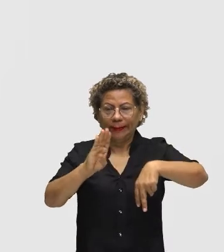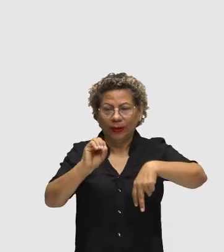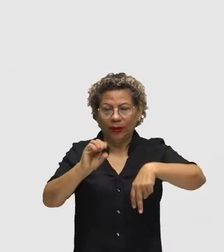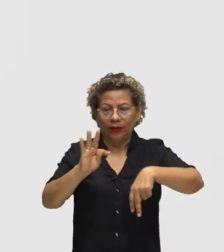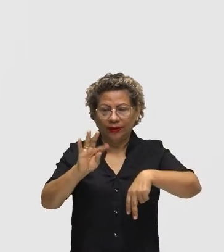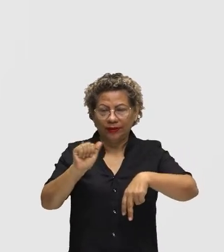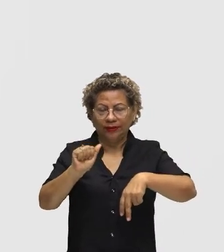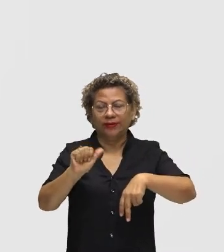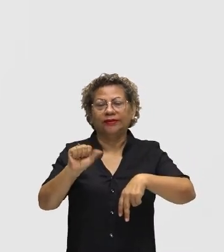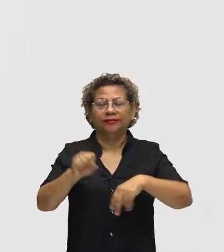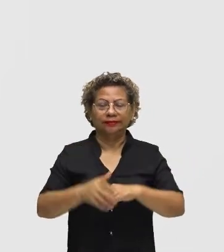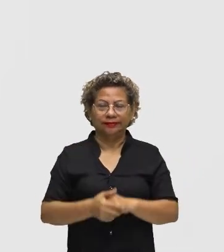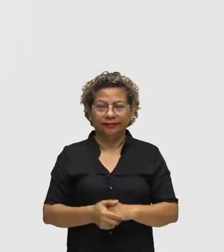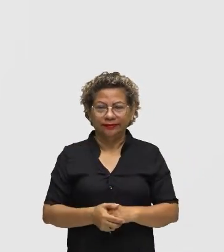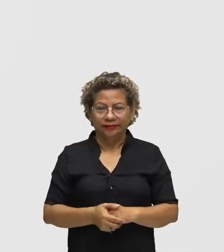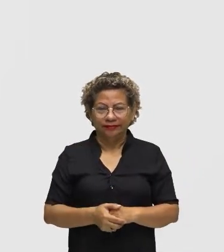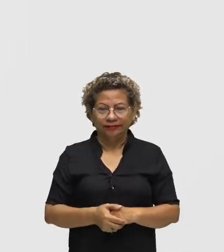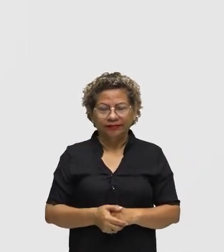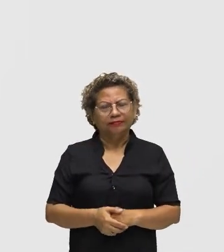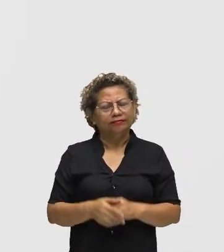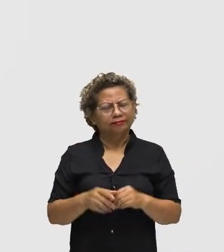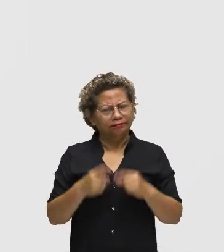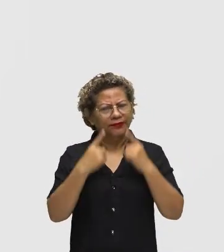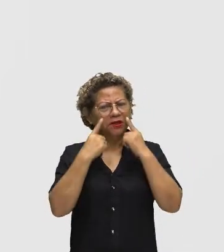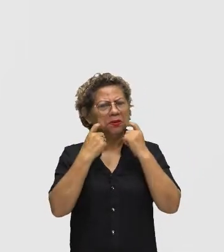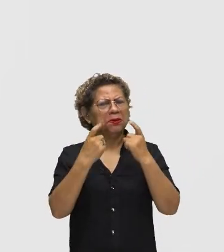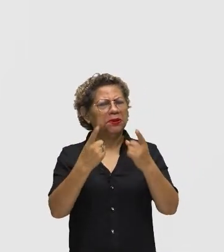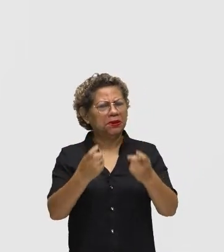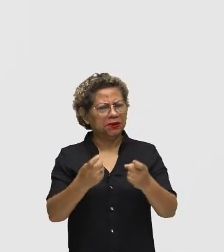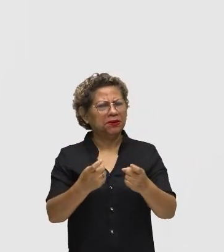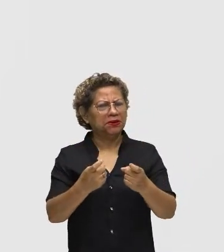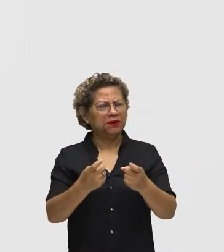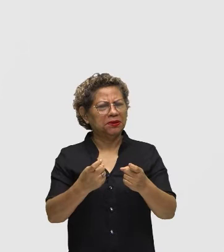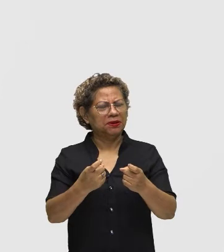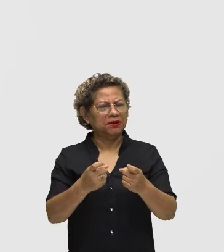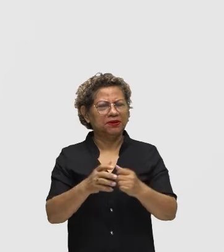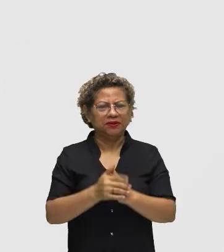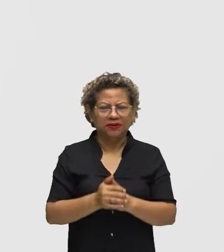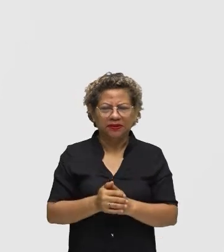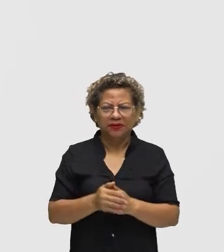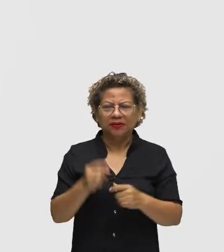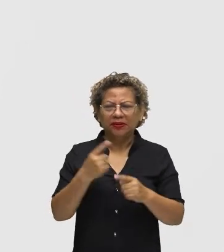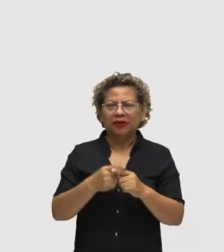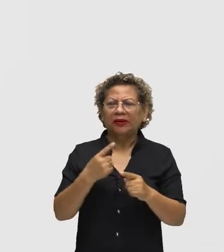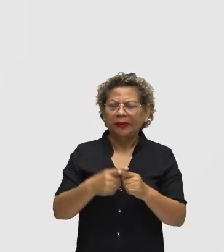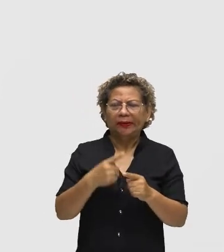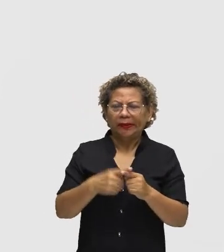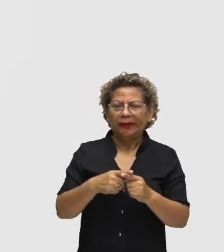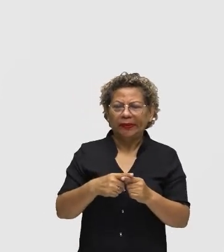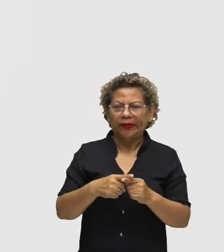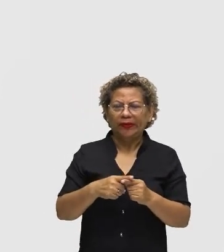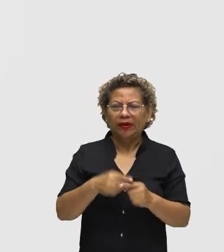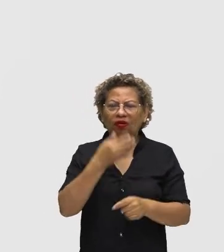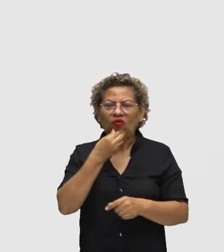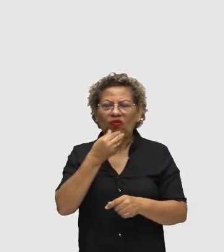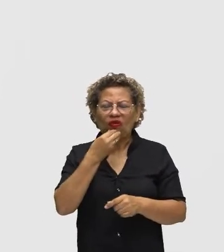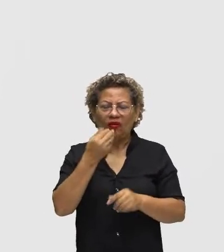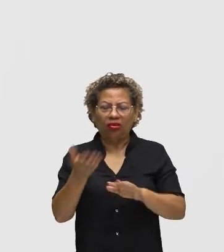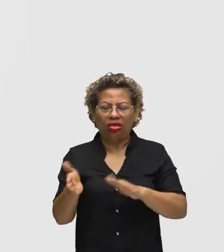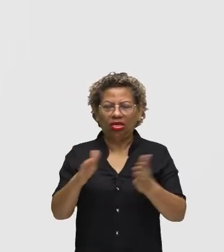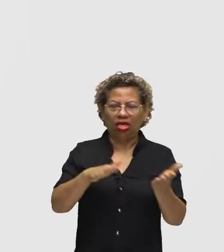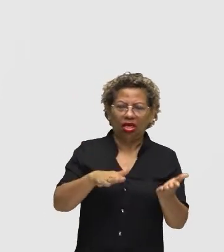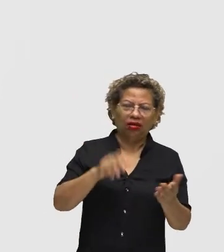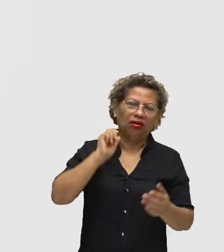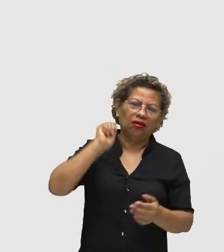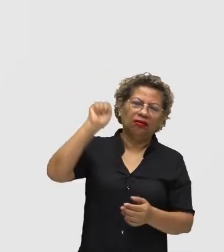e desconhecido. Olha só que interessante, gente, que curioso, né? Judas foi encontrado em um determinado local e estava